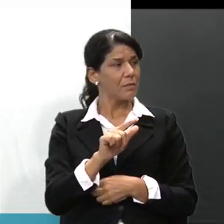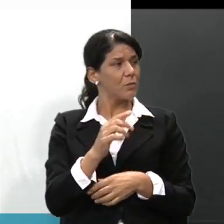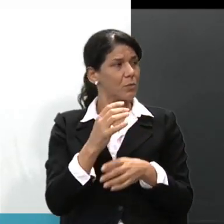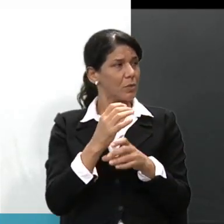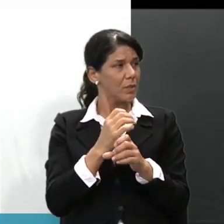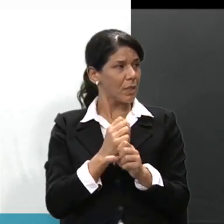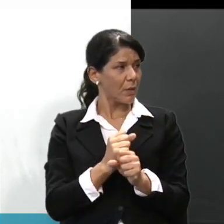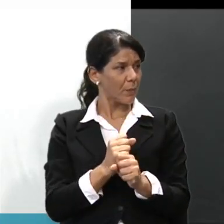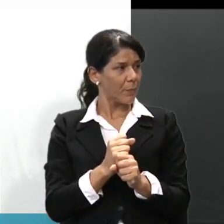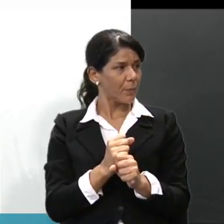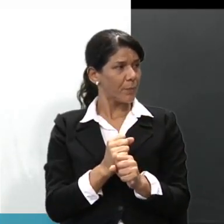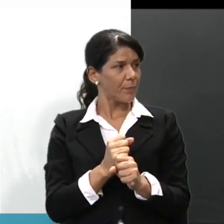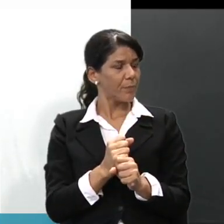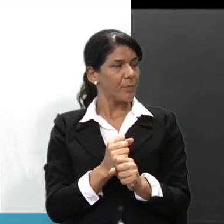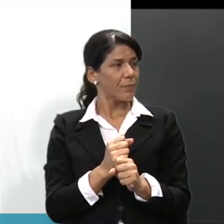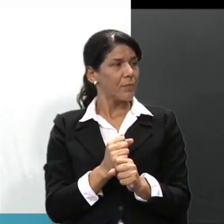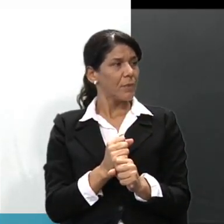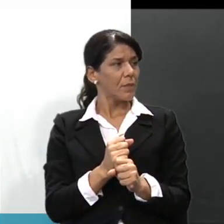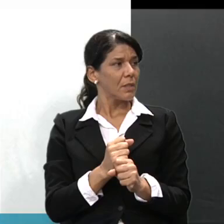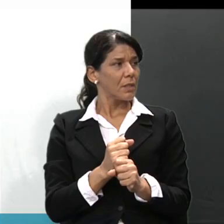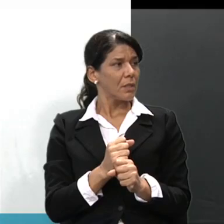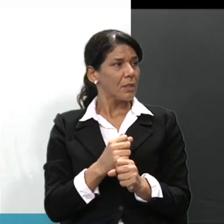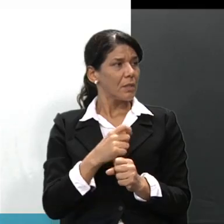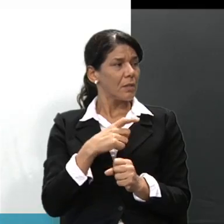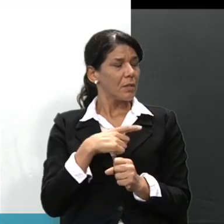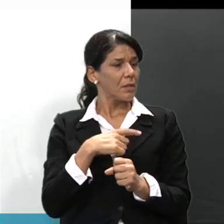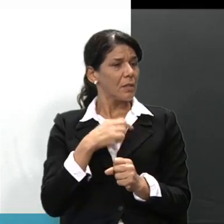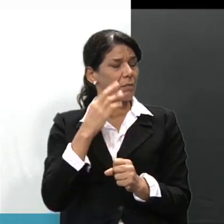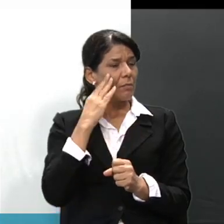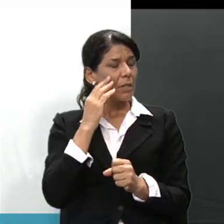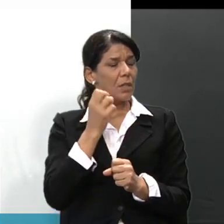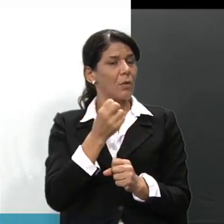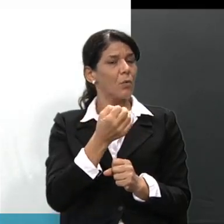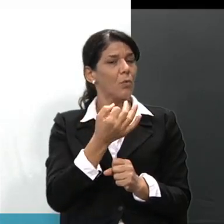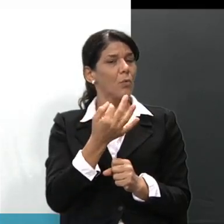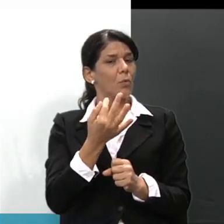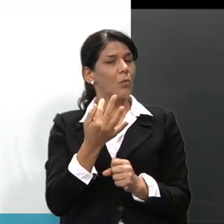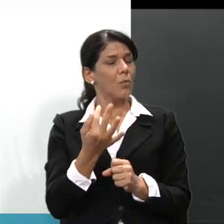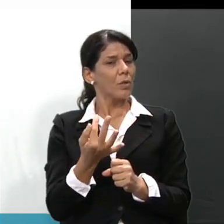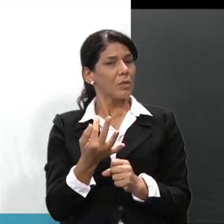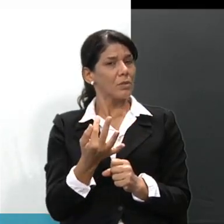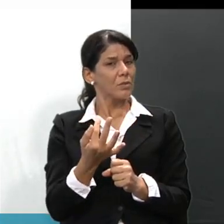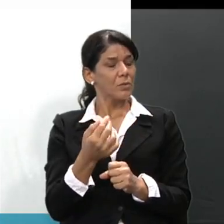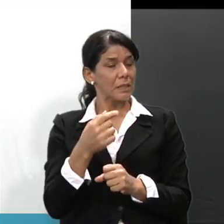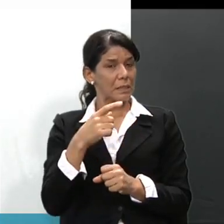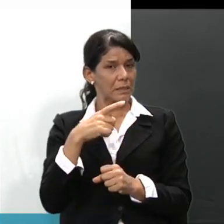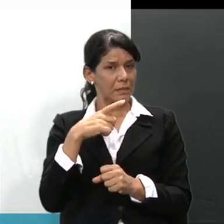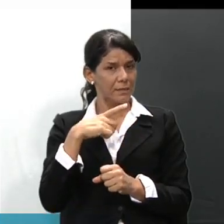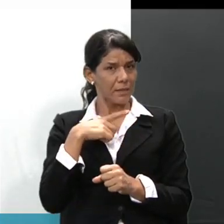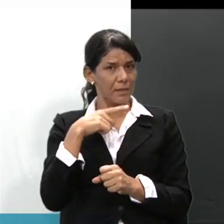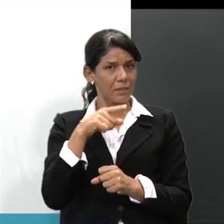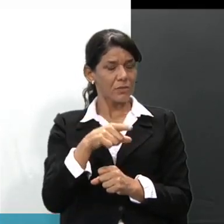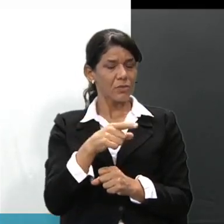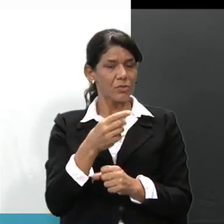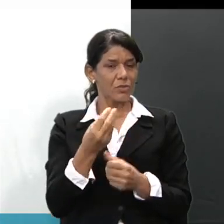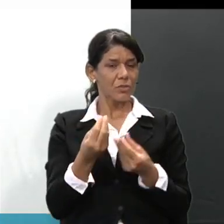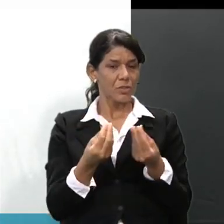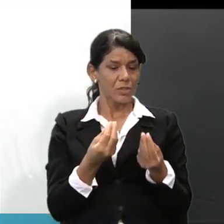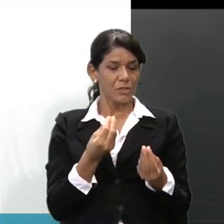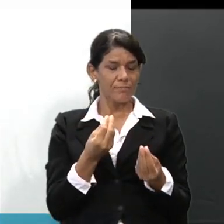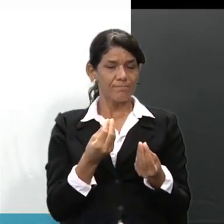total. Entretanto, né, eu tenho que descobrir quanto existe de